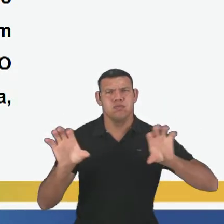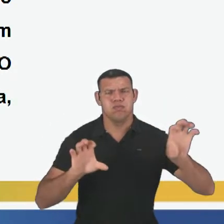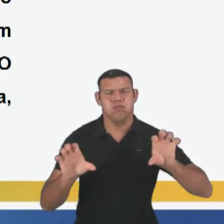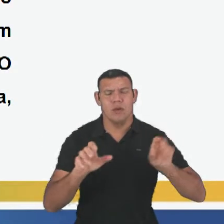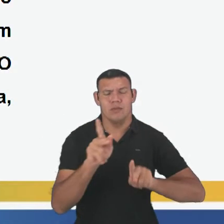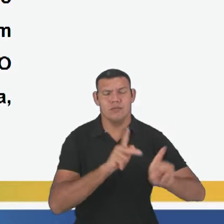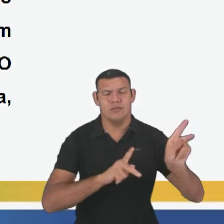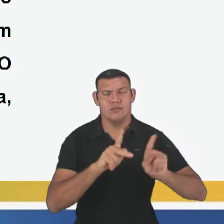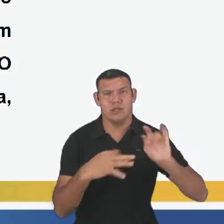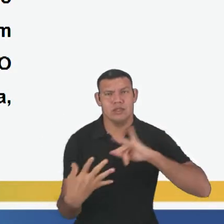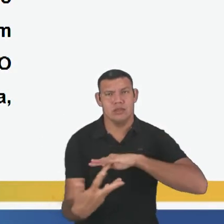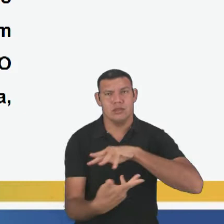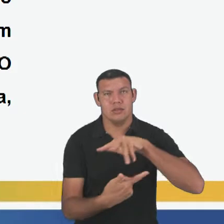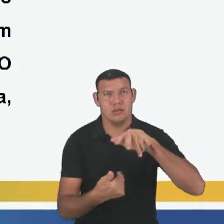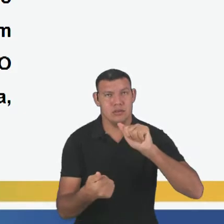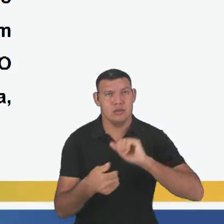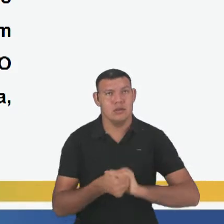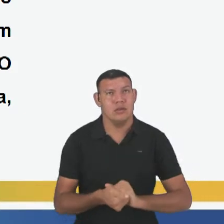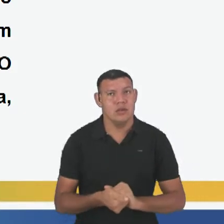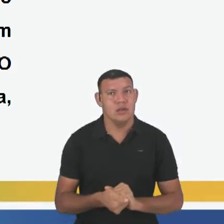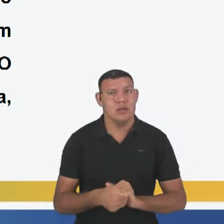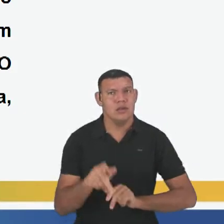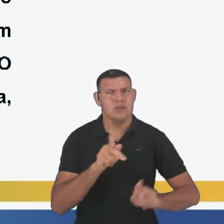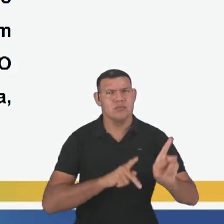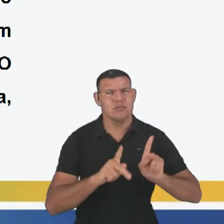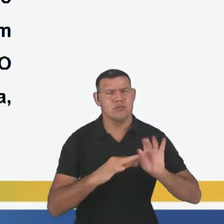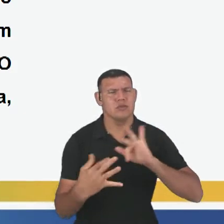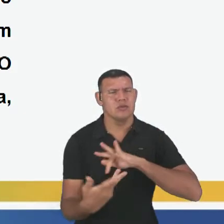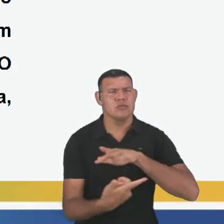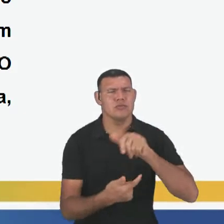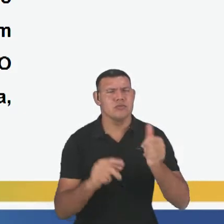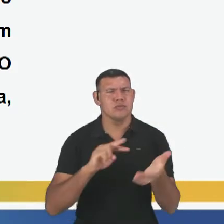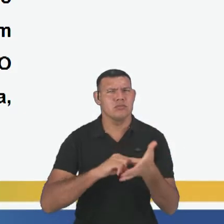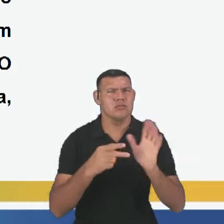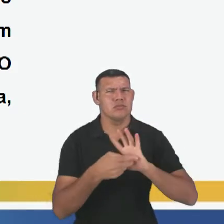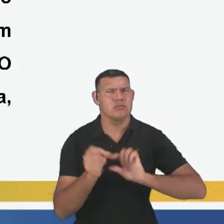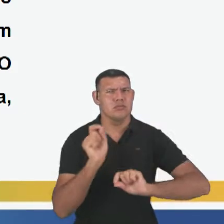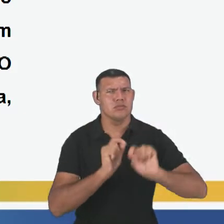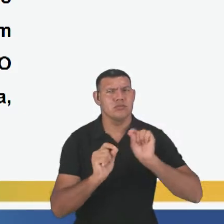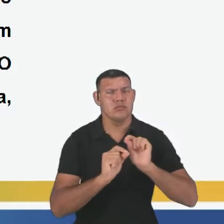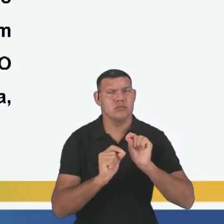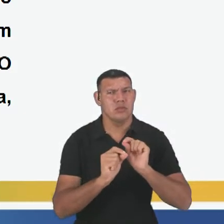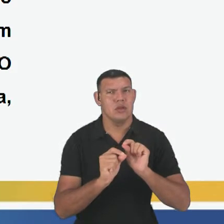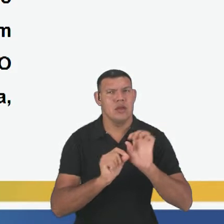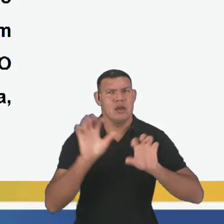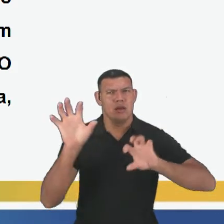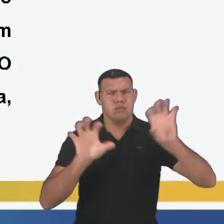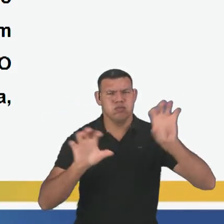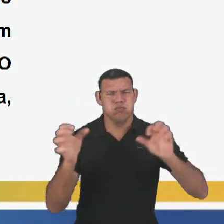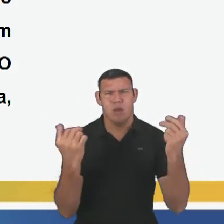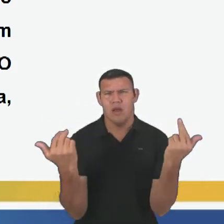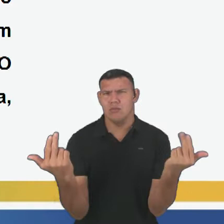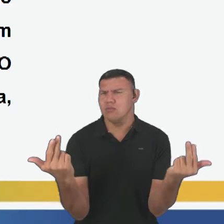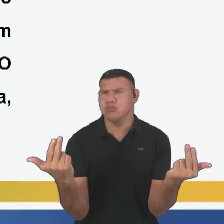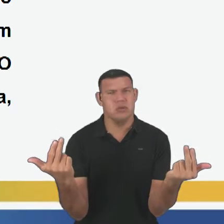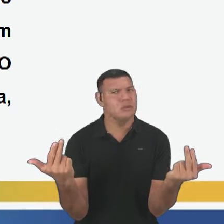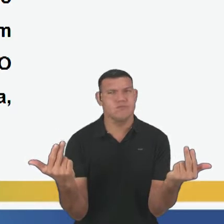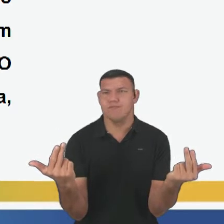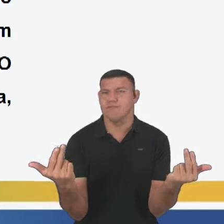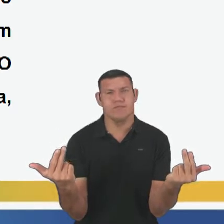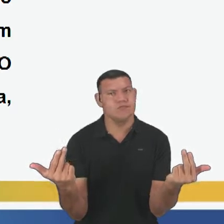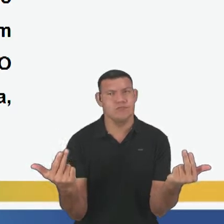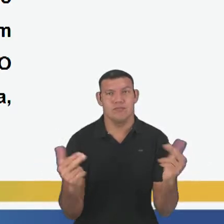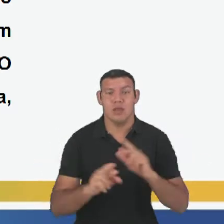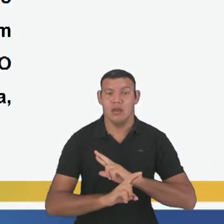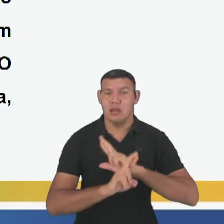população mundial, primeira coisa que a gente deve saber é que ela não é distribuída igualitariamente em toda a sua